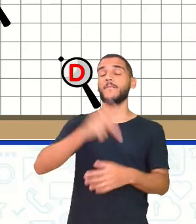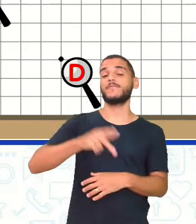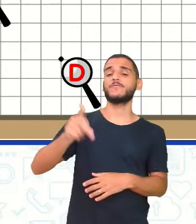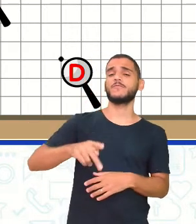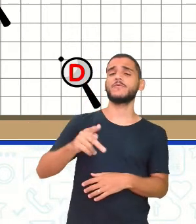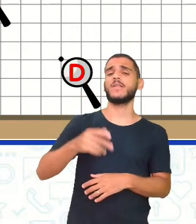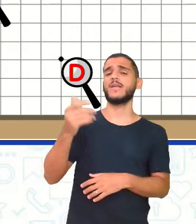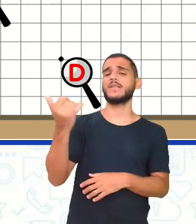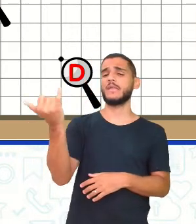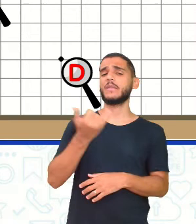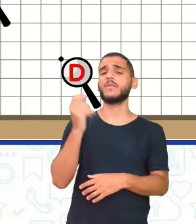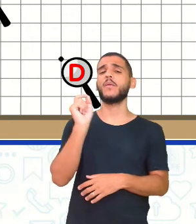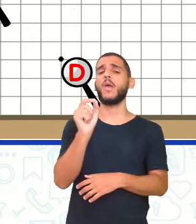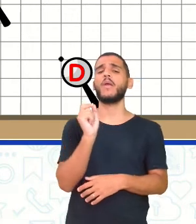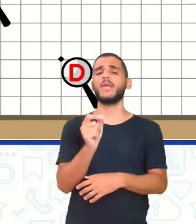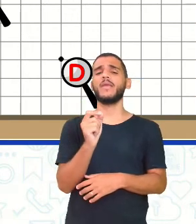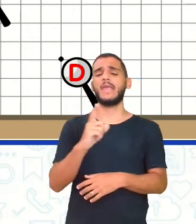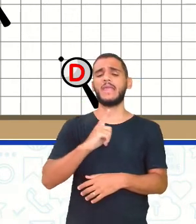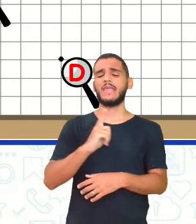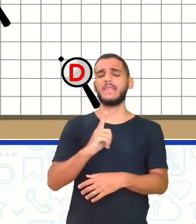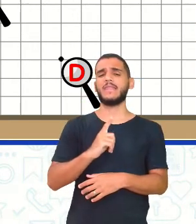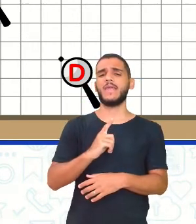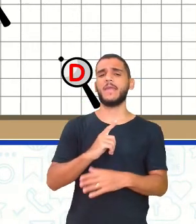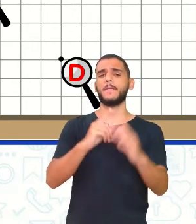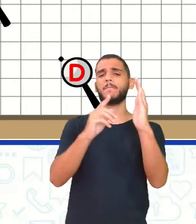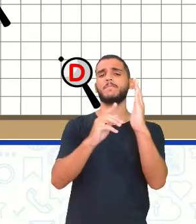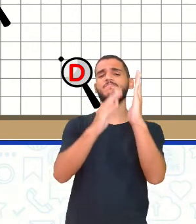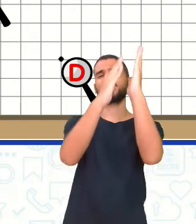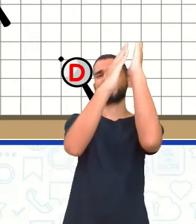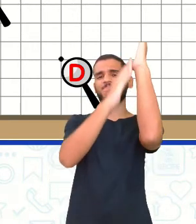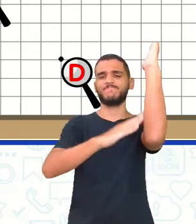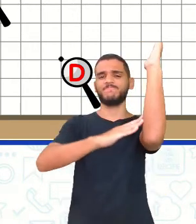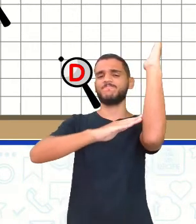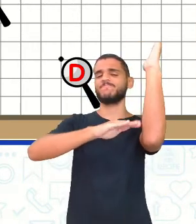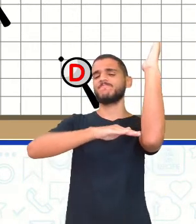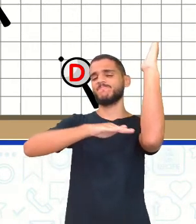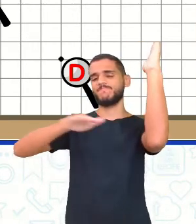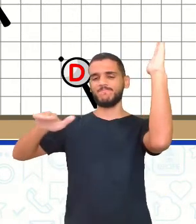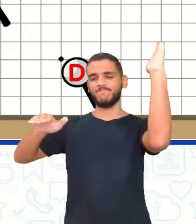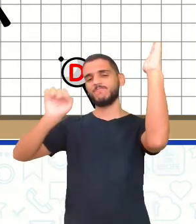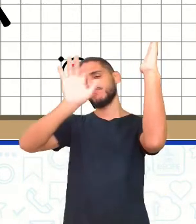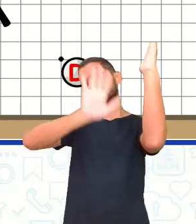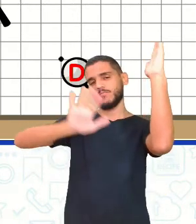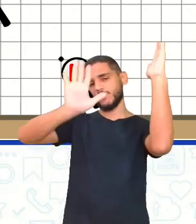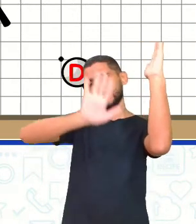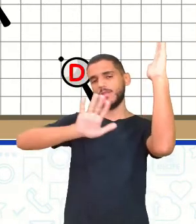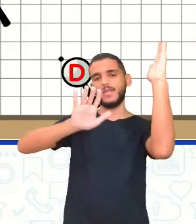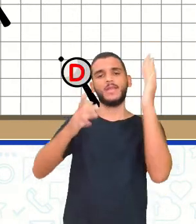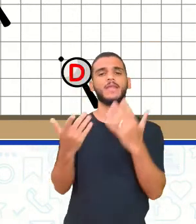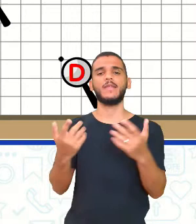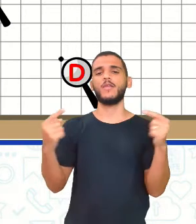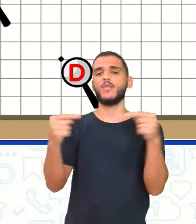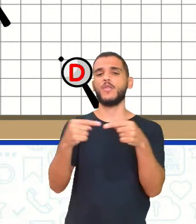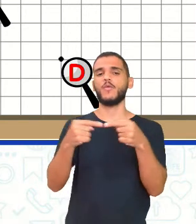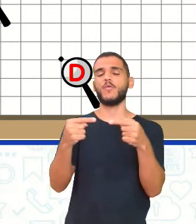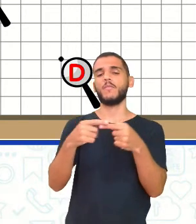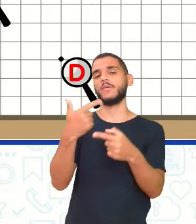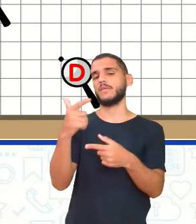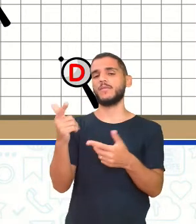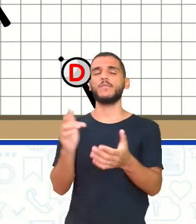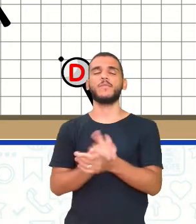existe coordenadas, pontos coordenados, que não é cartesiana. Gente, pensa no